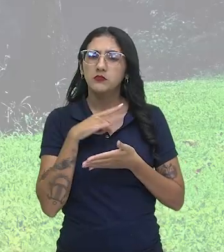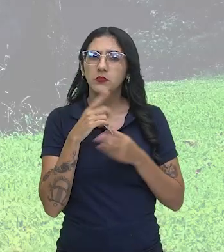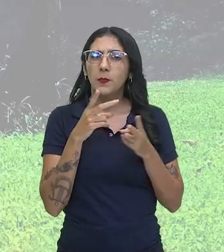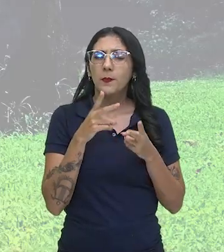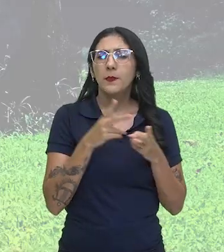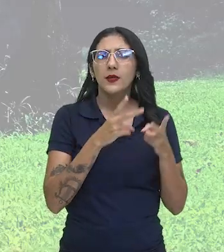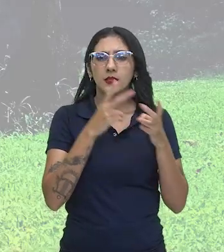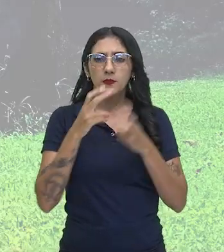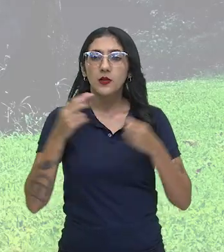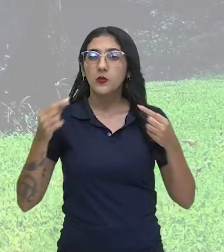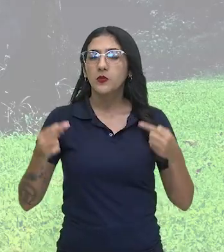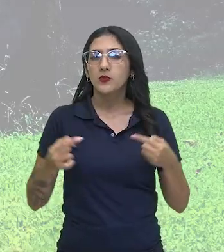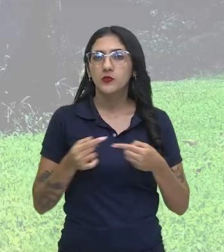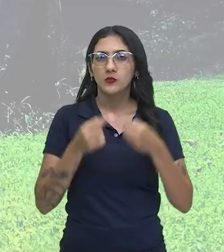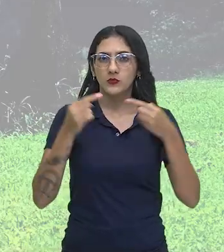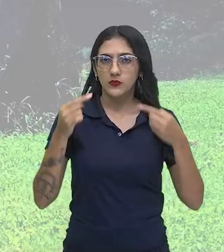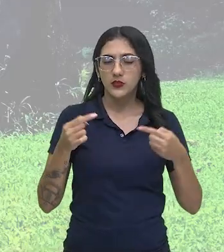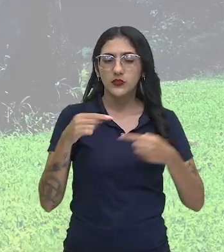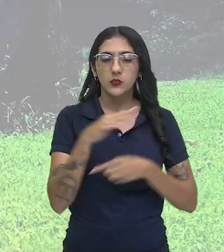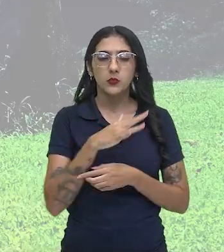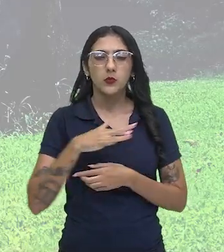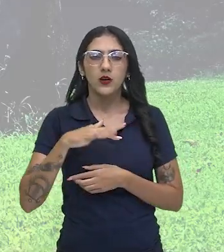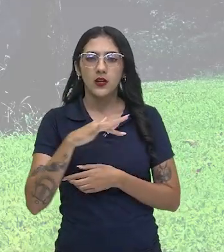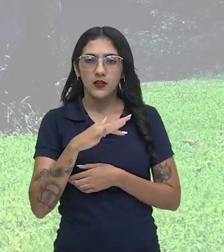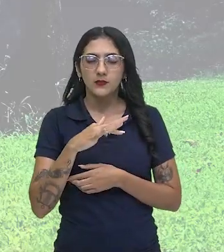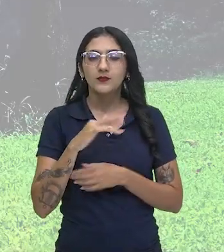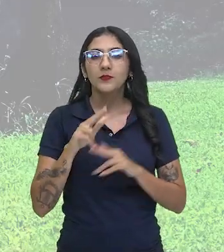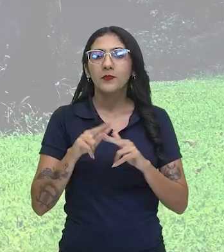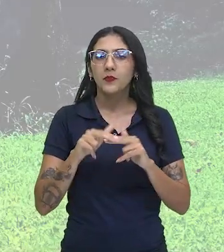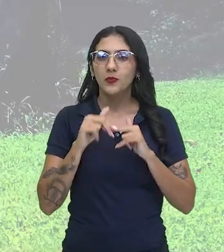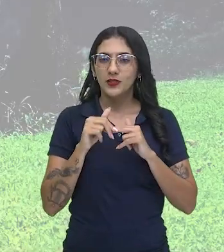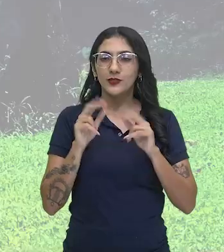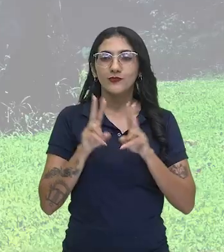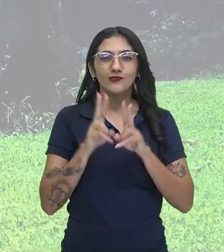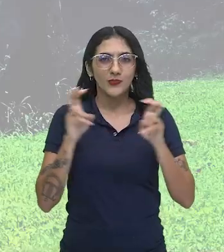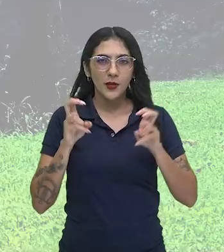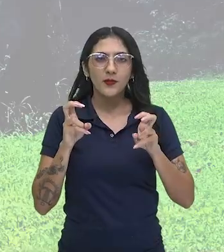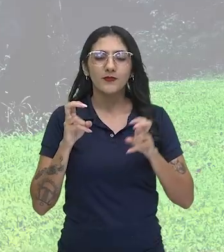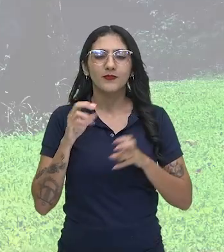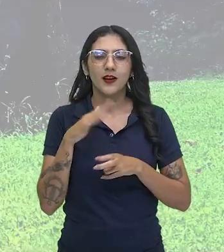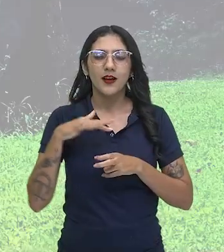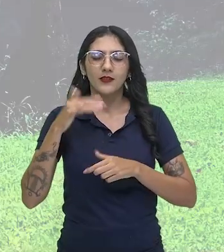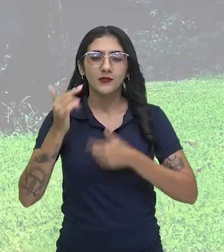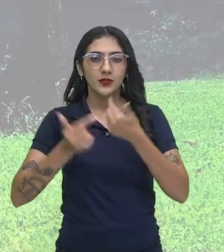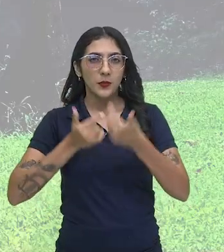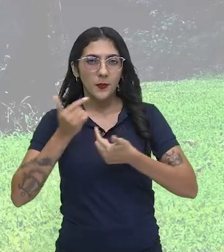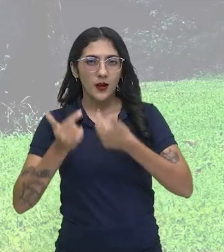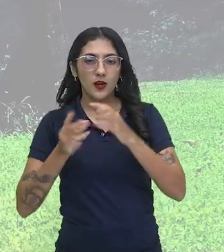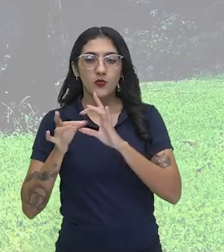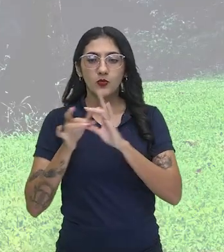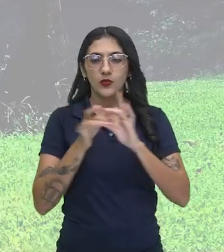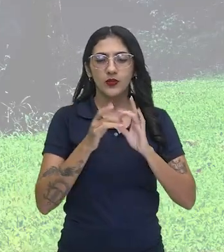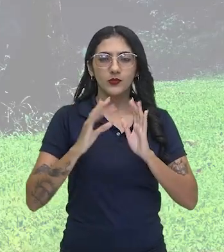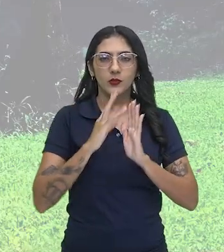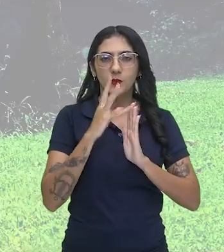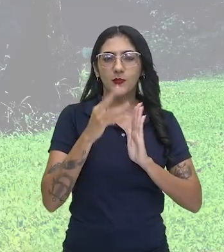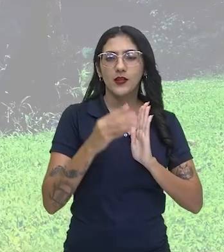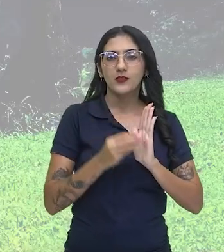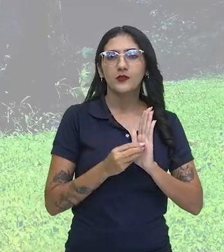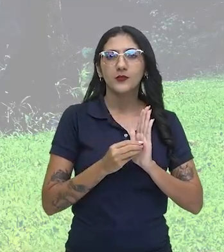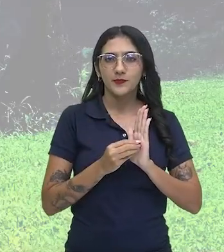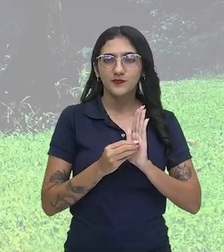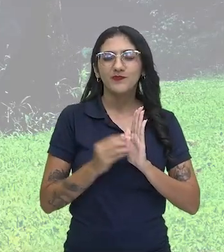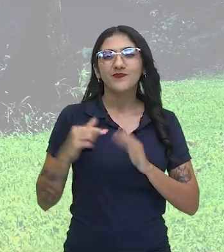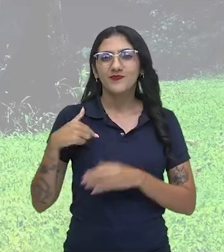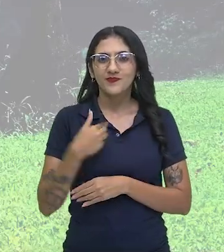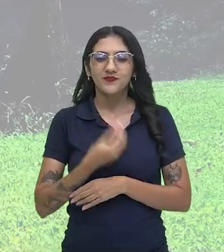têm a ver com a nossa realidade. Por esse motivo, o título da aula, o mundo do trabalho e a Amazônia. Nós fazemos